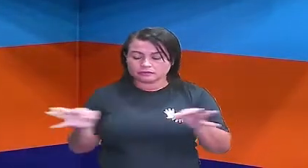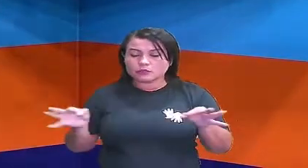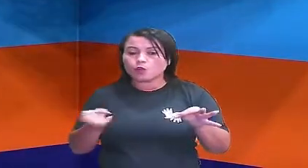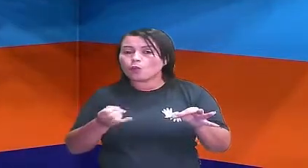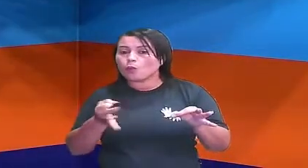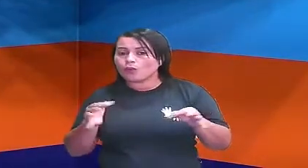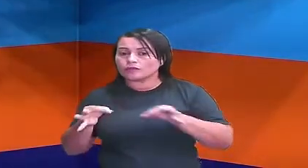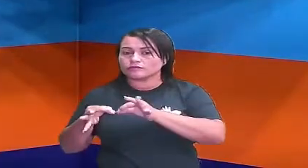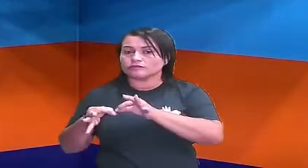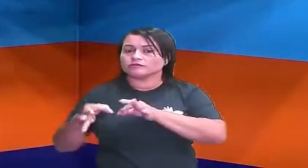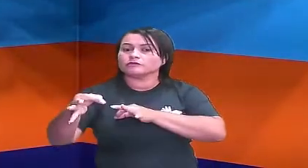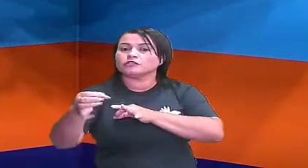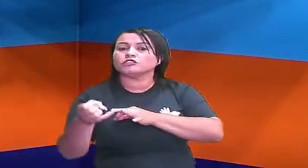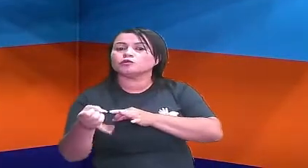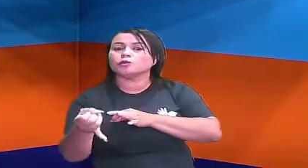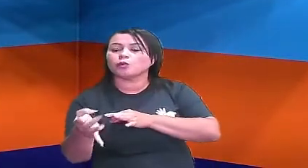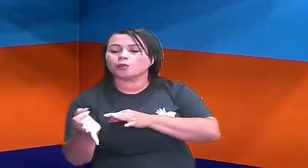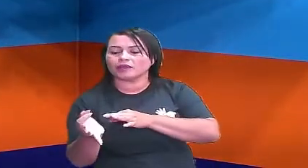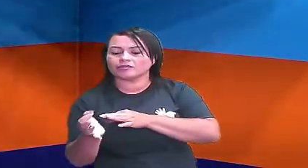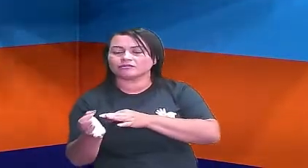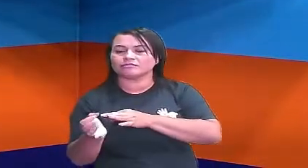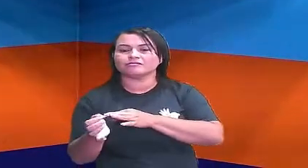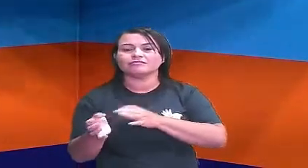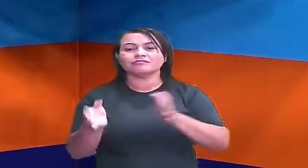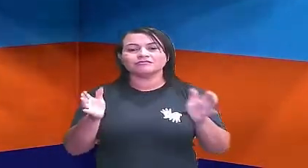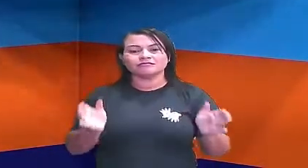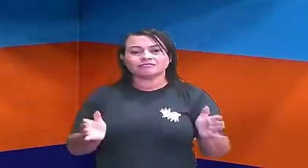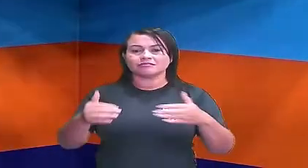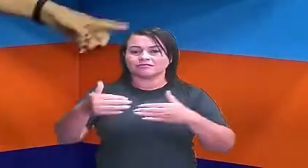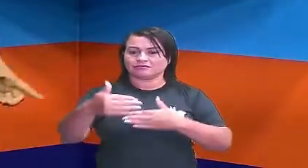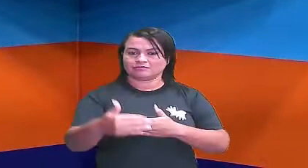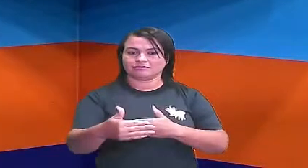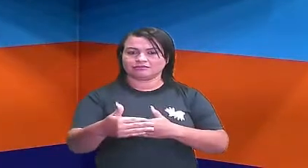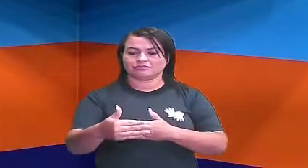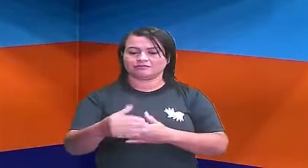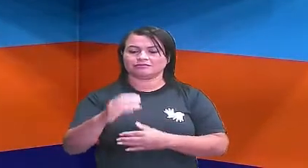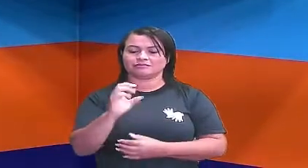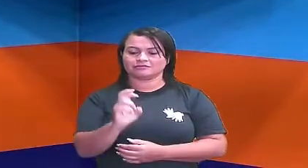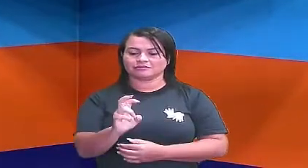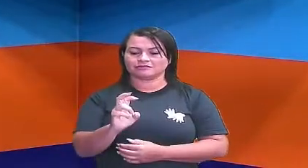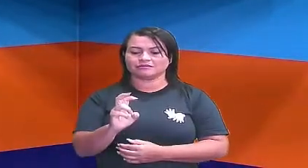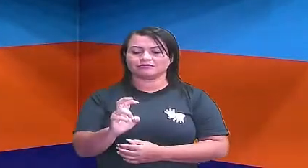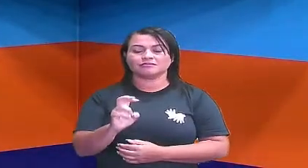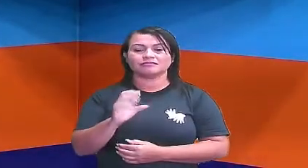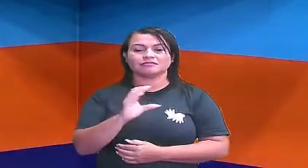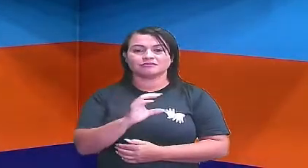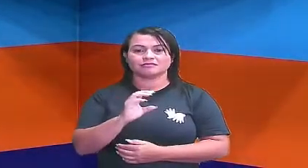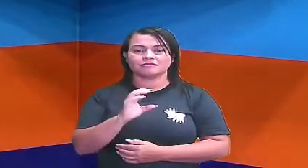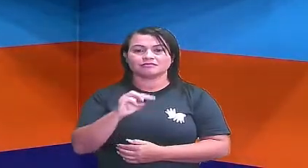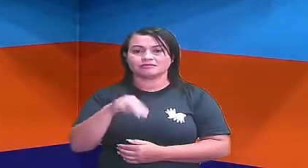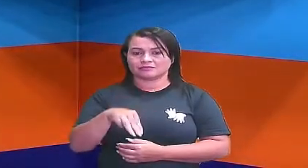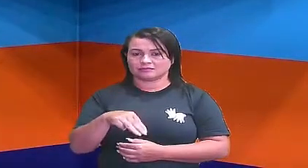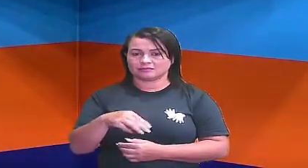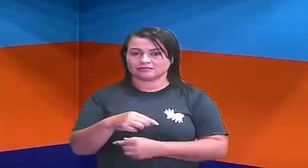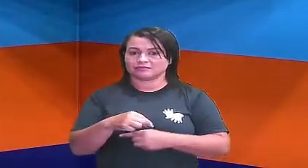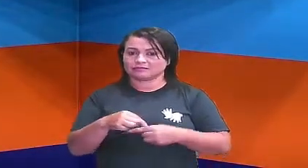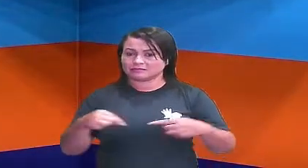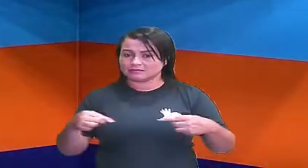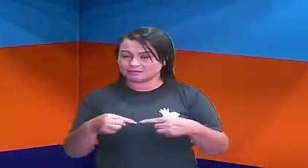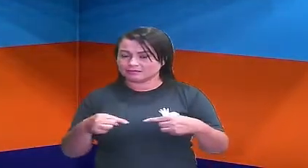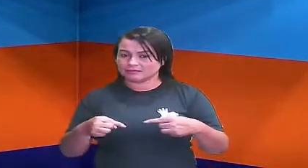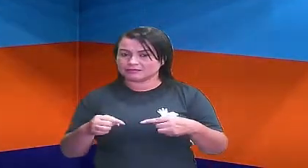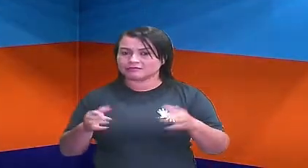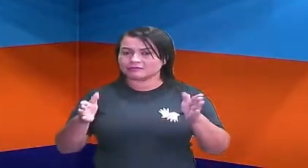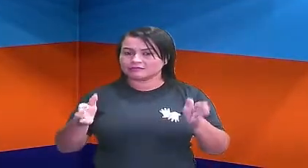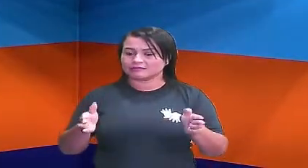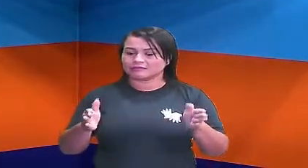figura. Então, o comprimento dessa figura, 5 centímetros, a altura, 2 centímetros. O que é que eu preciso? O que é que a gente viu? Eu